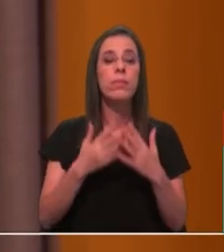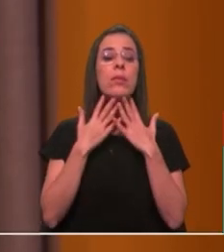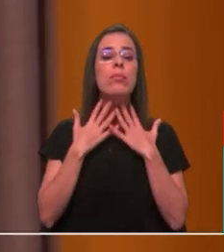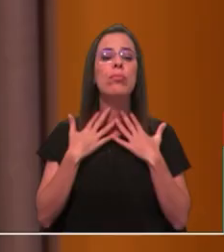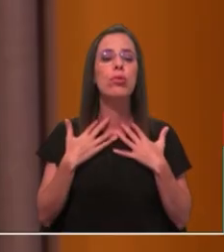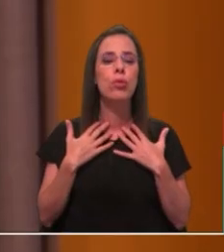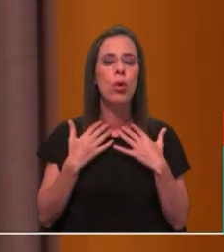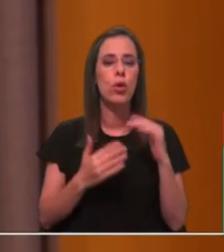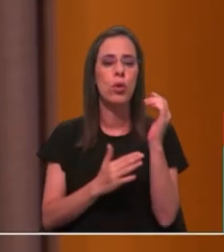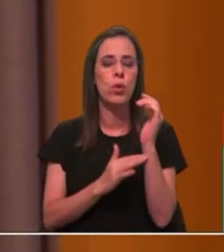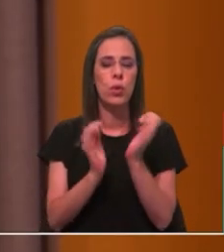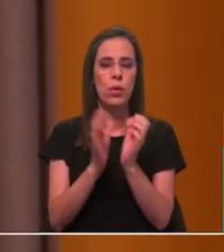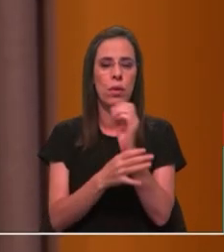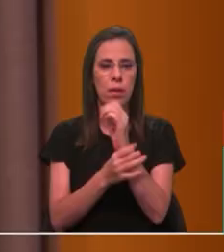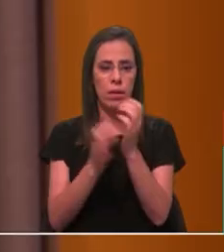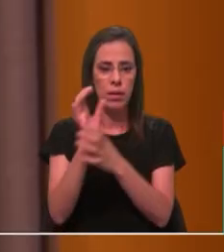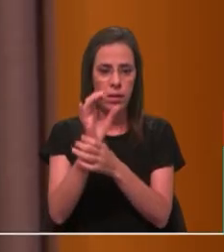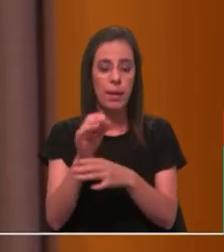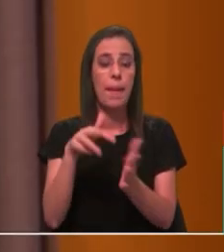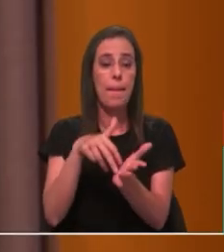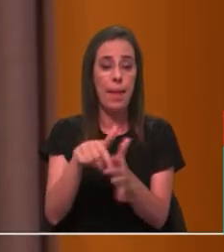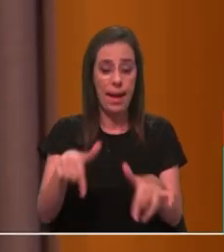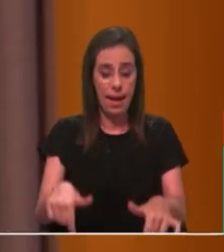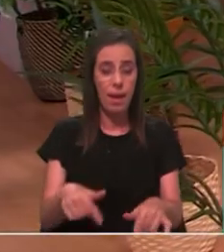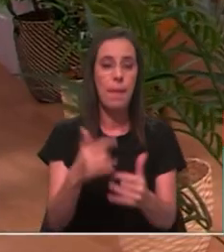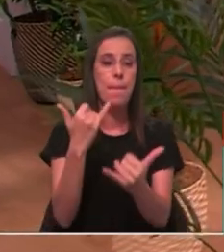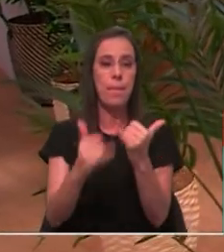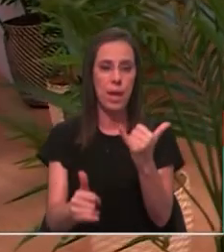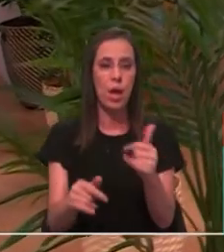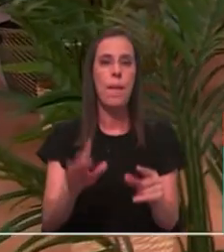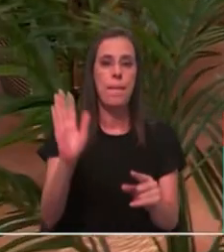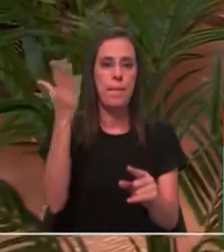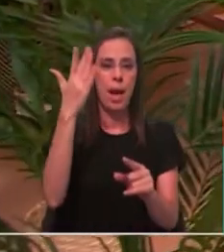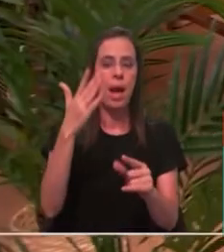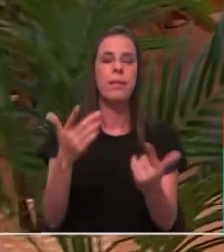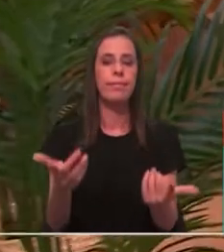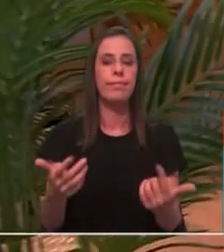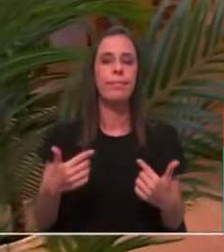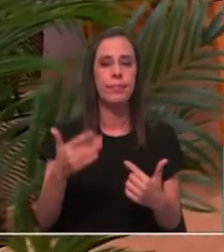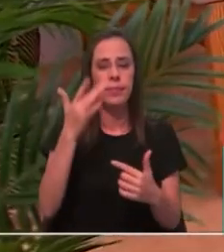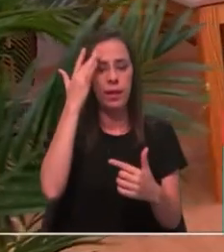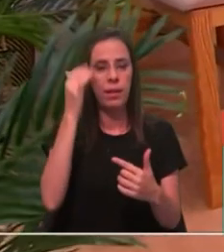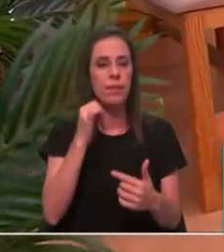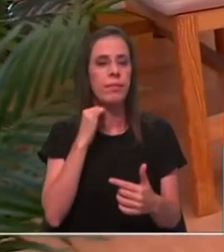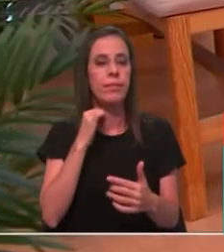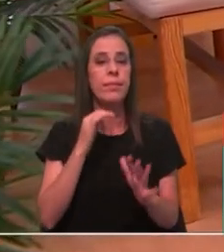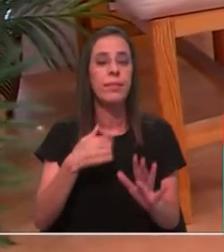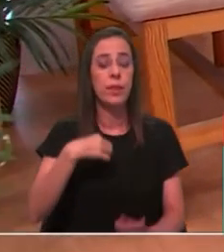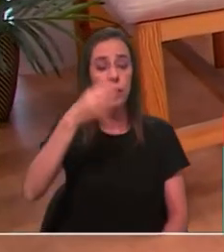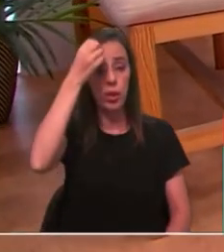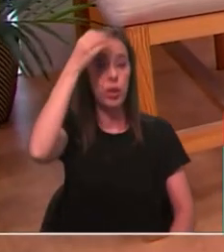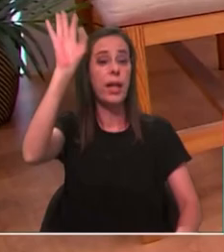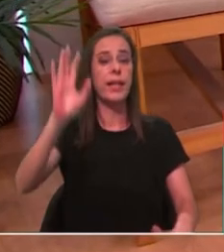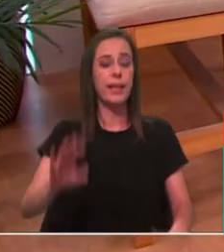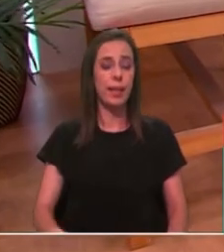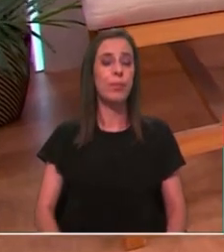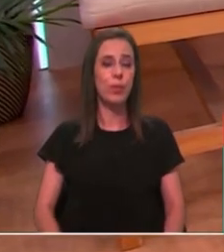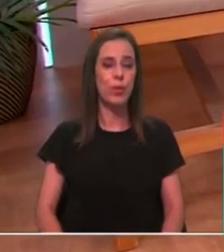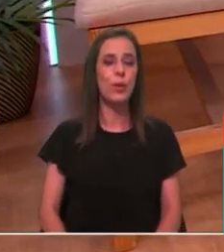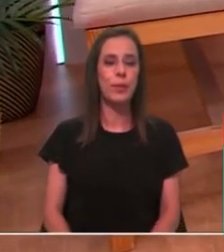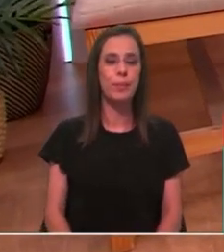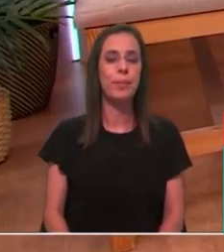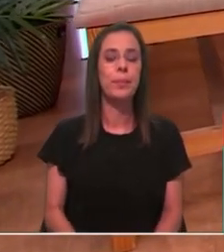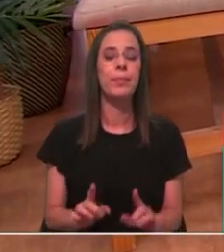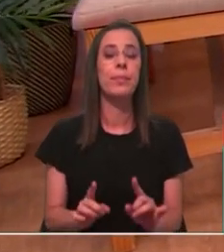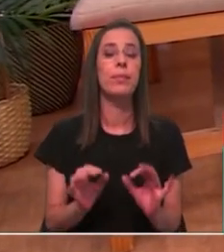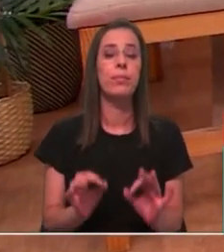pescoço, como os punhos e os tornozelos, são as áreas mais perigosas, porque são aquelas áreas em que nós facilitamos... Esquecemos-nos, mais... não é? Exatamente, e